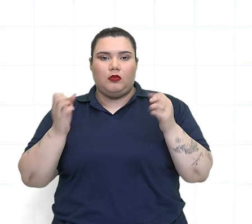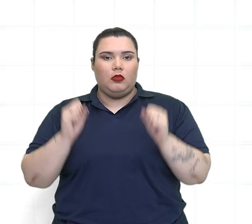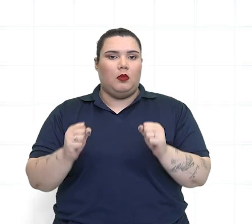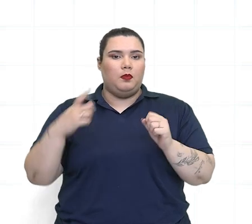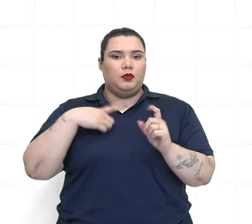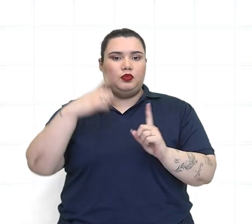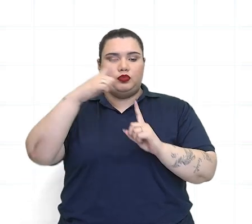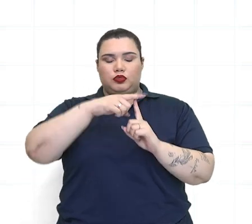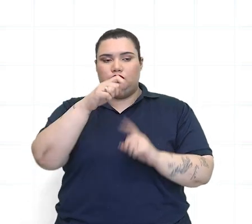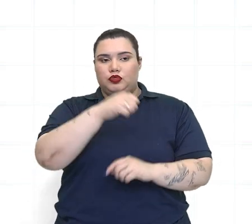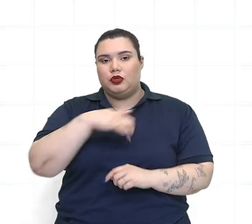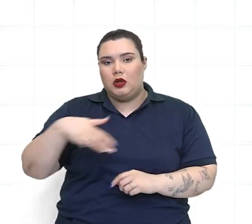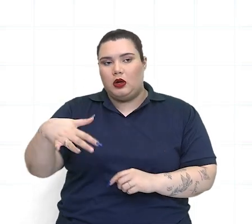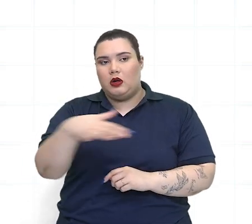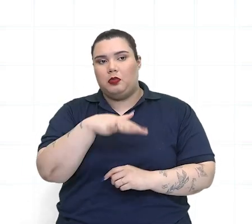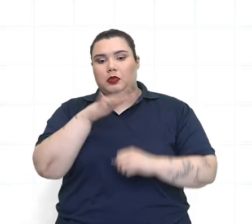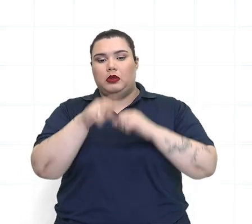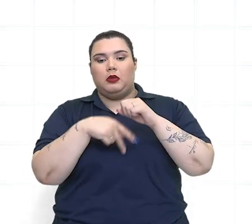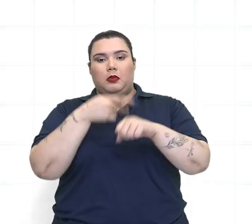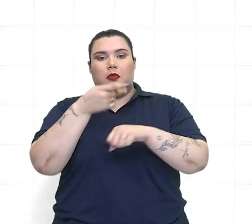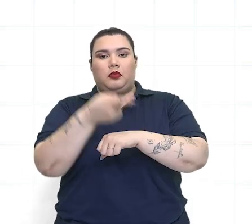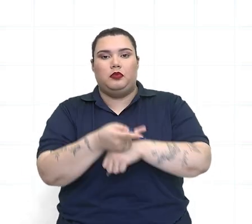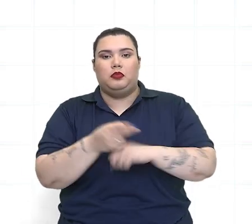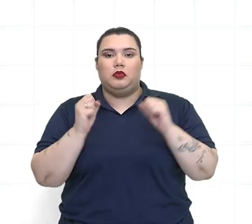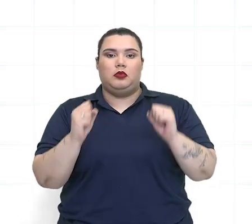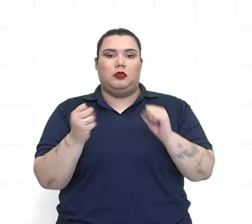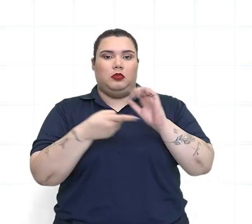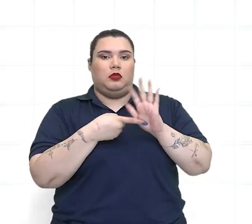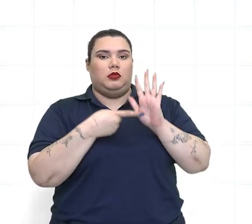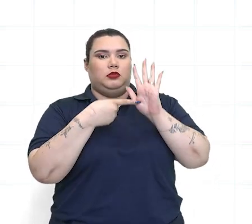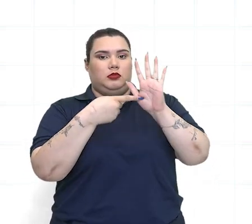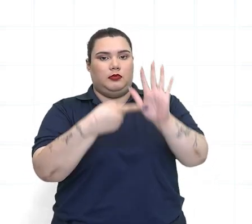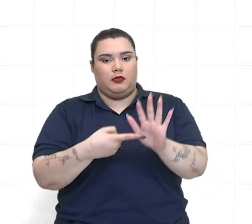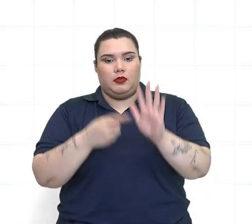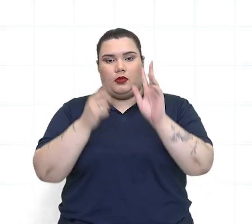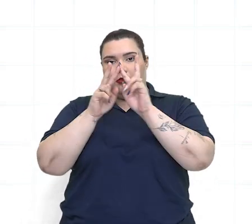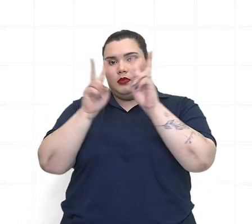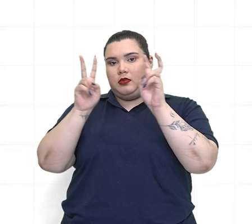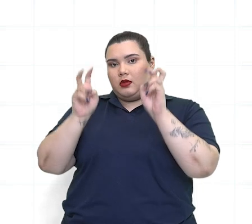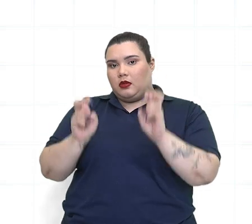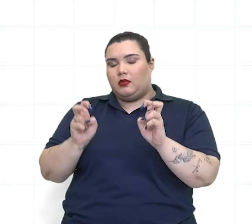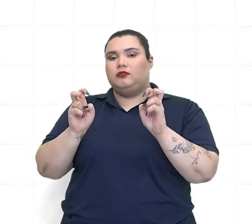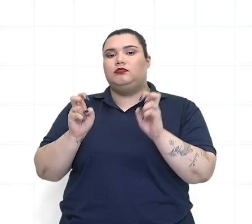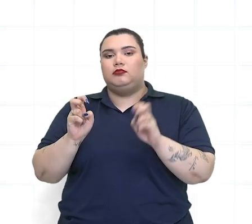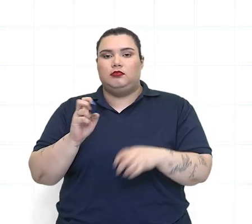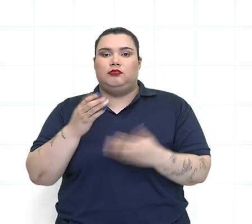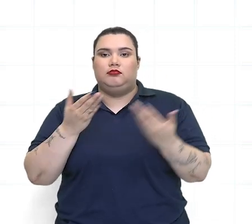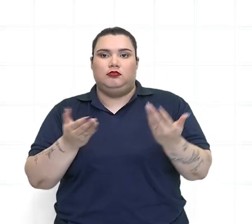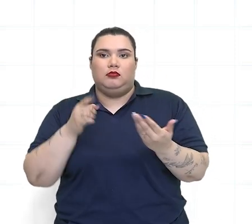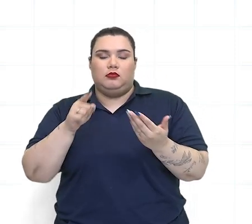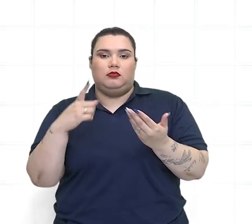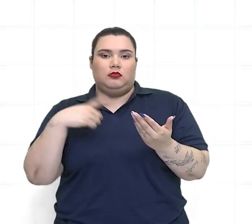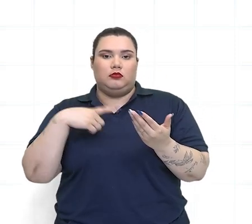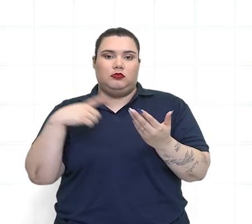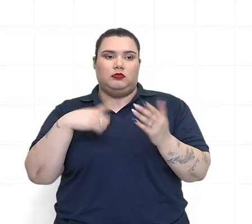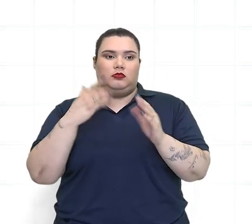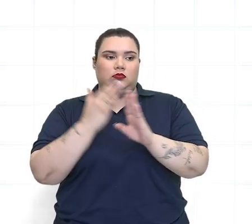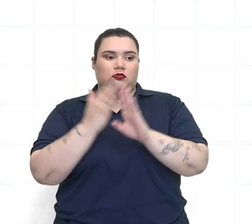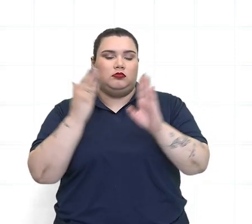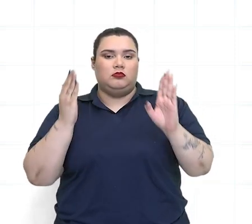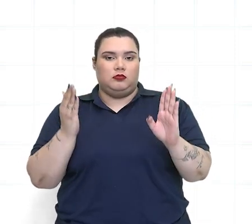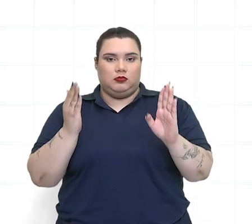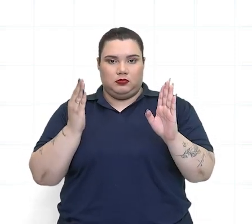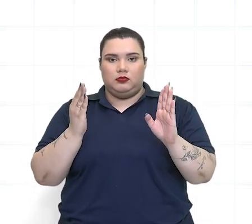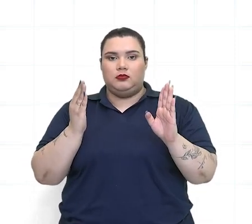modo geral e depois, né, trazer para a temática que você, né,